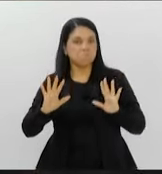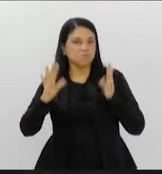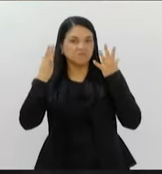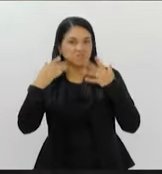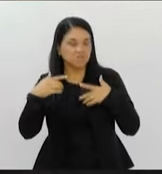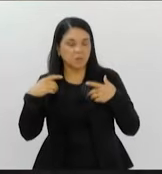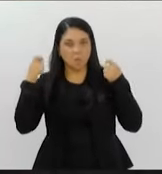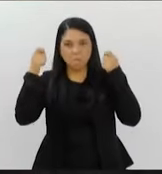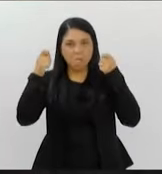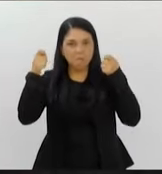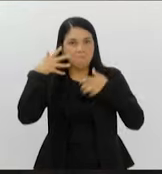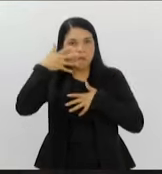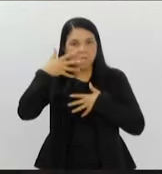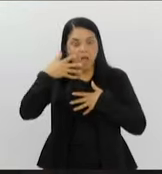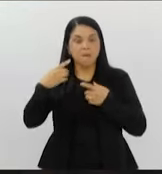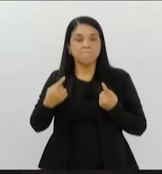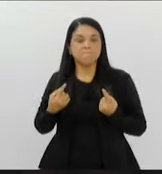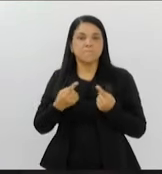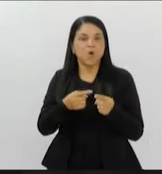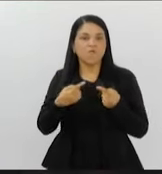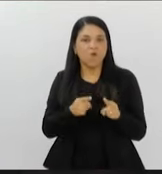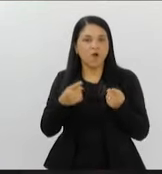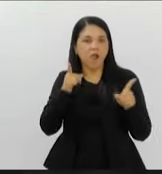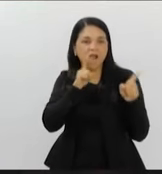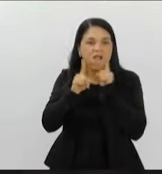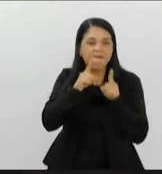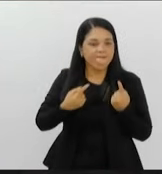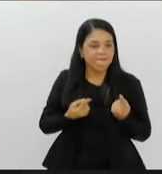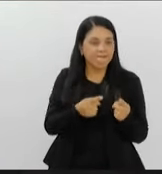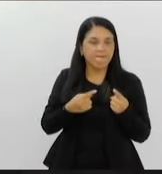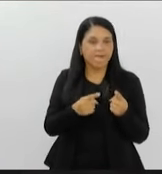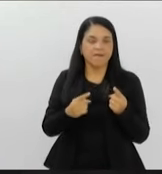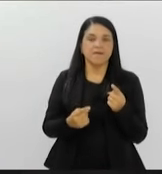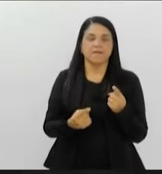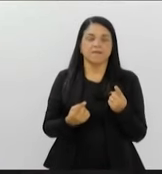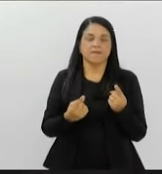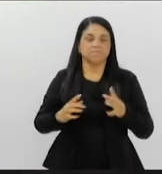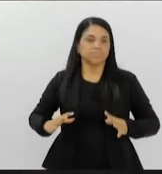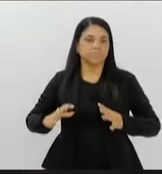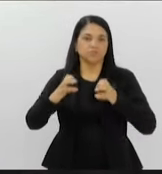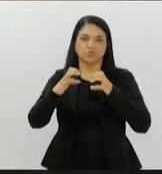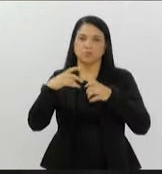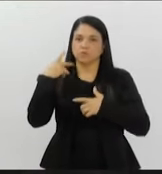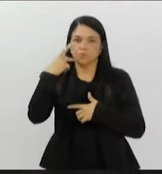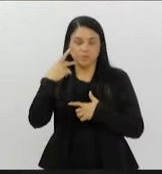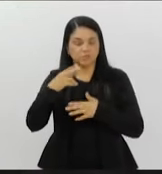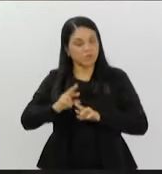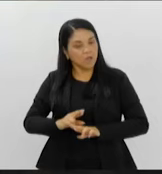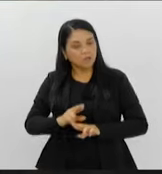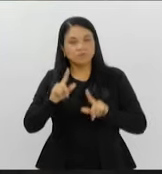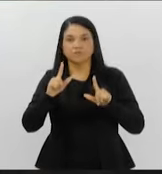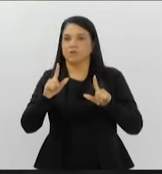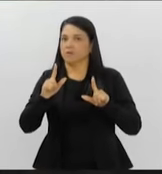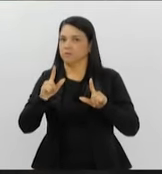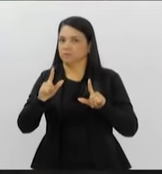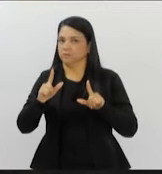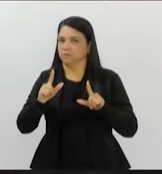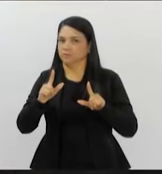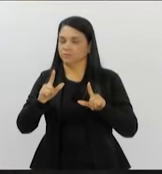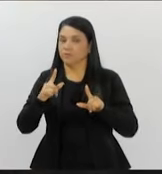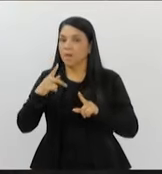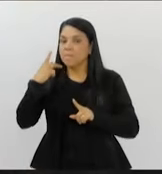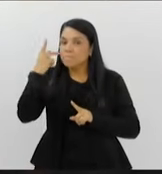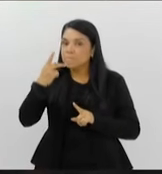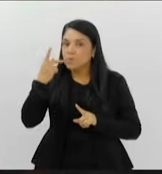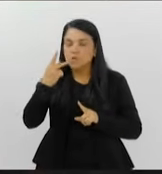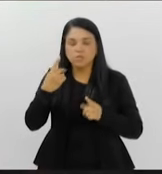precisar fazê-lo, provocar, incendiar a discussão. Política não se faz dessa forma. Não se faz com nenhum